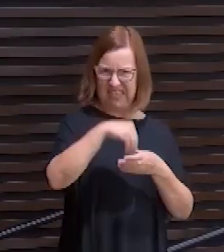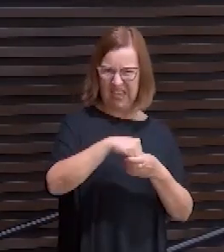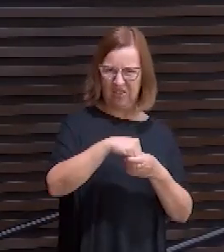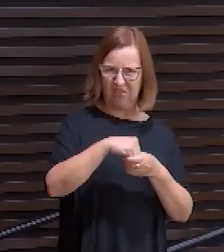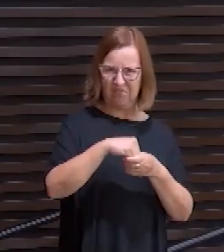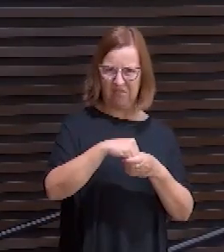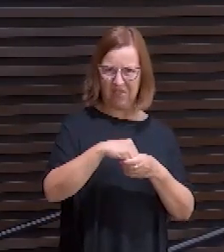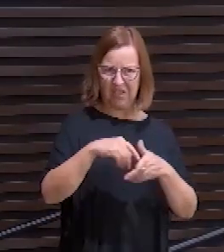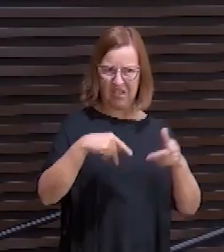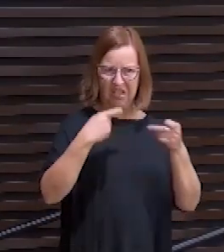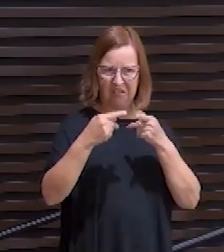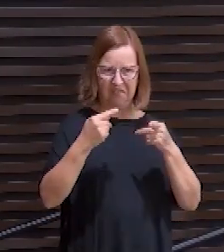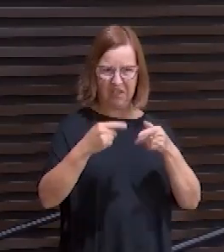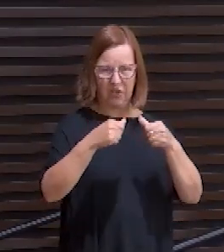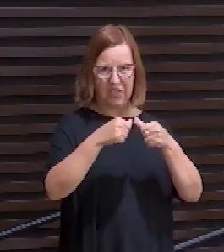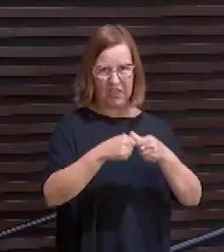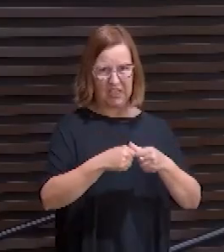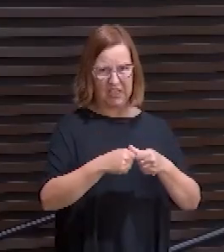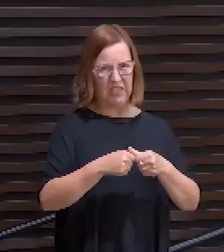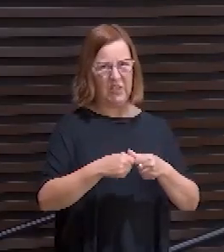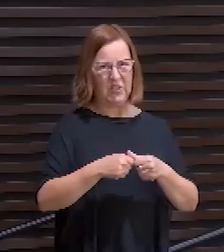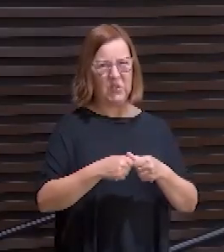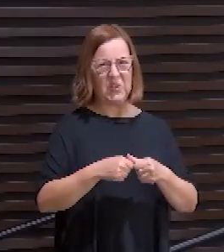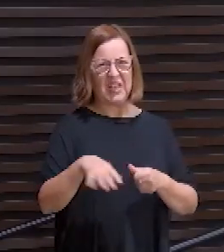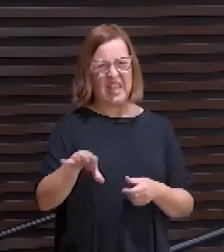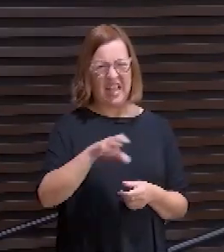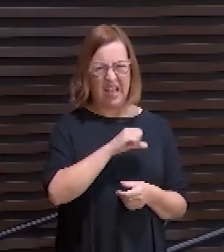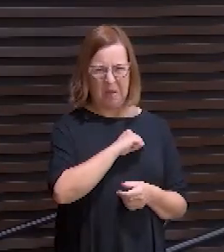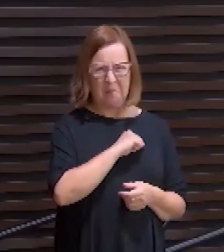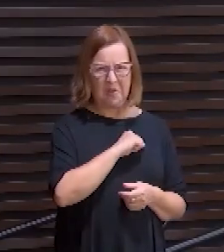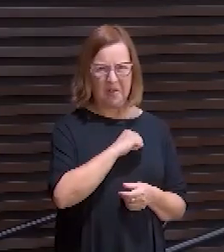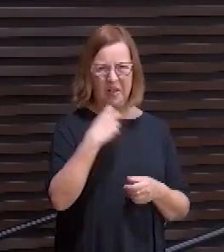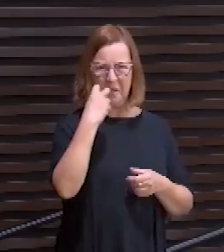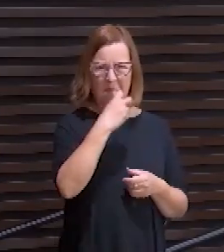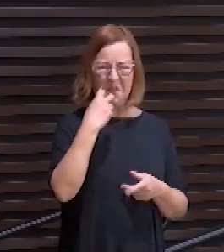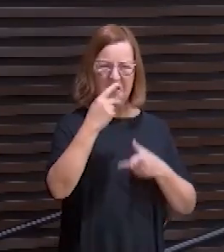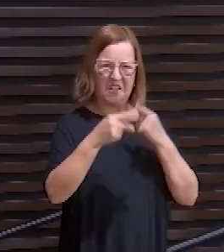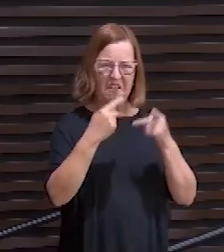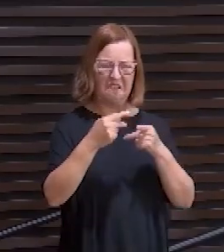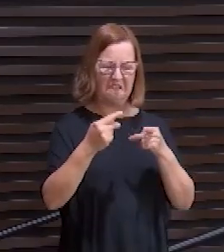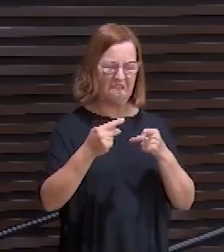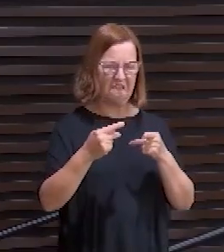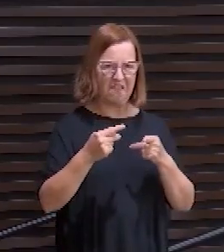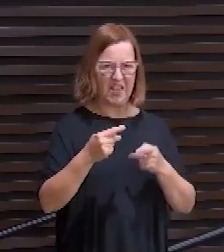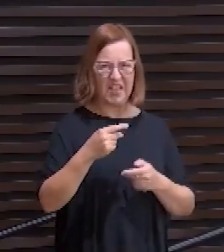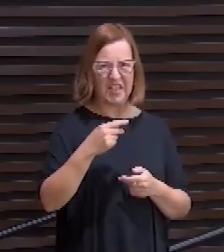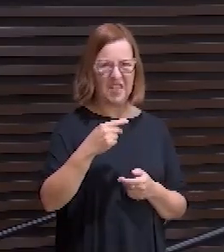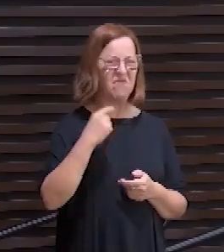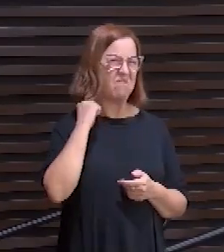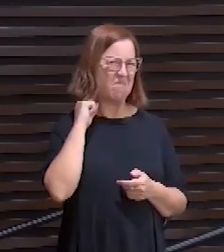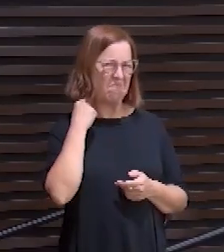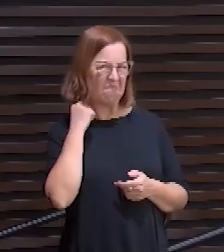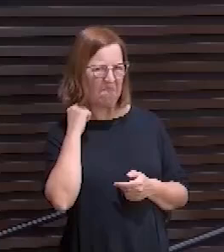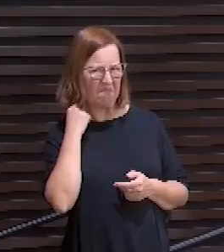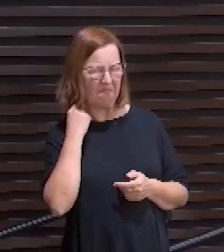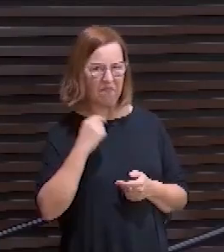isso é um ato de amor. Uma boca que fala com insolência, meus irmãos.